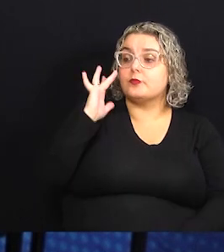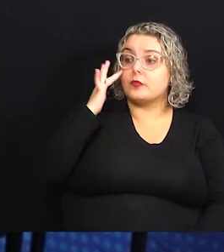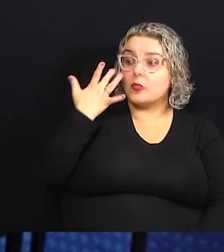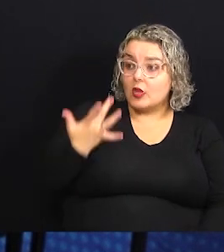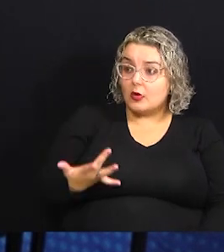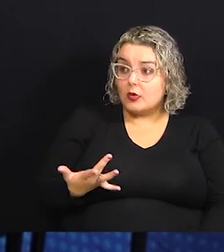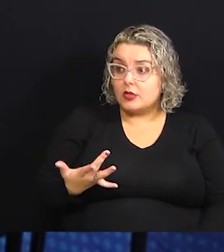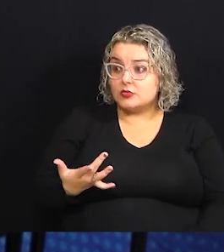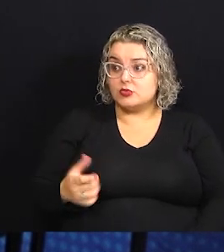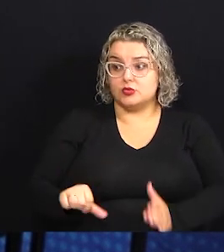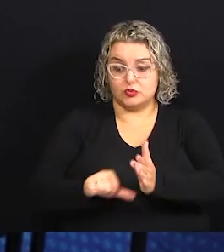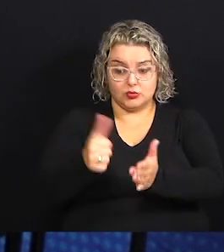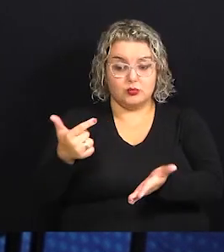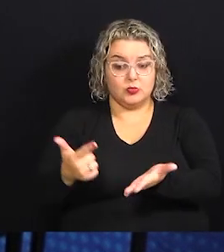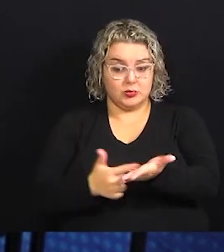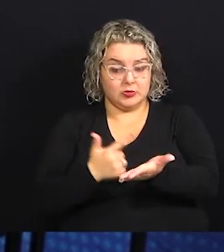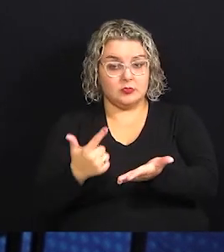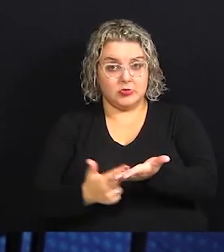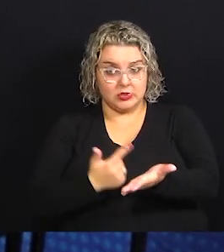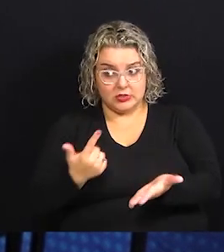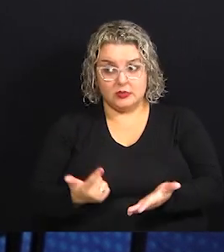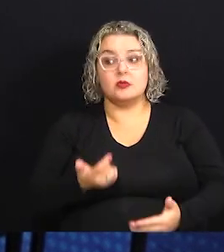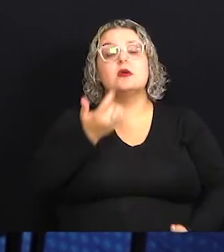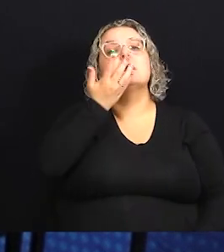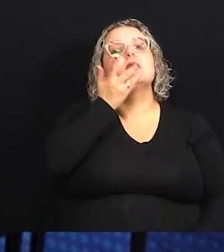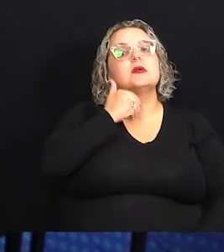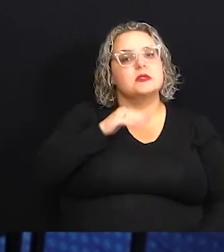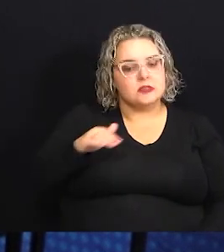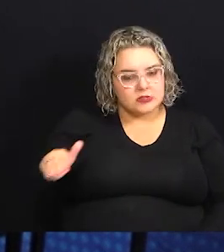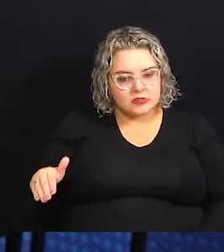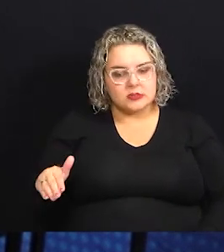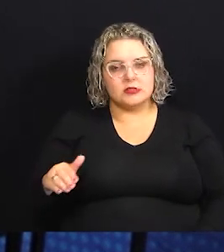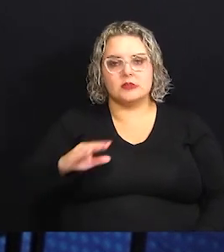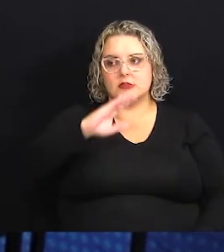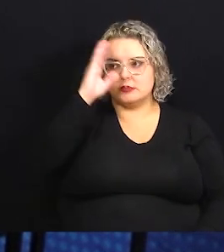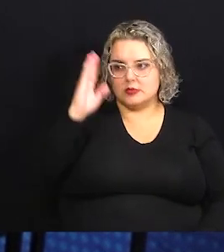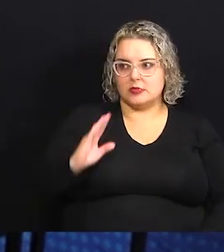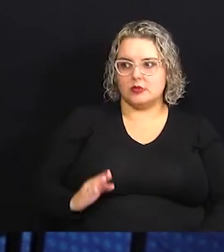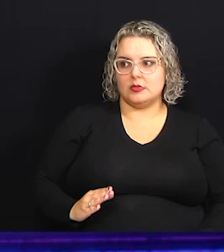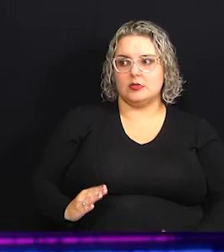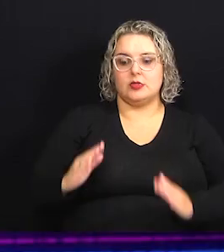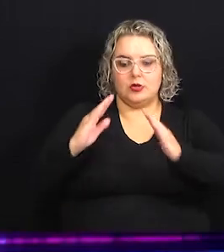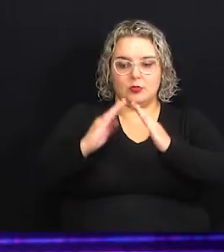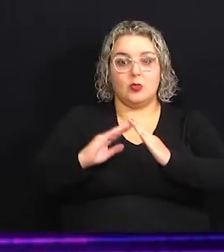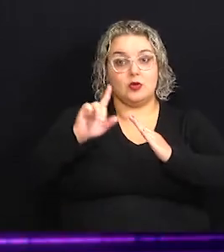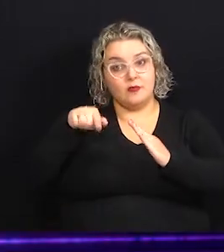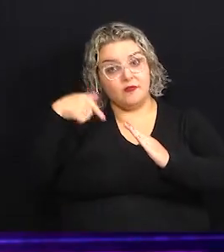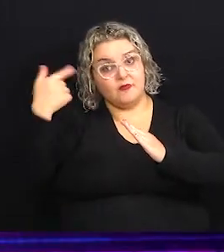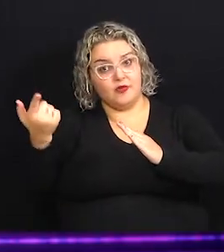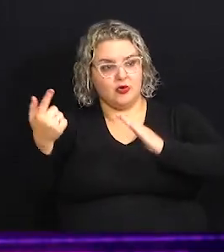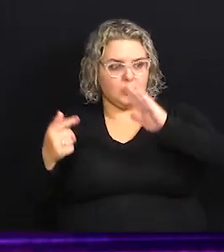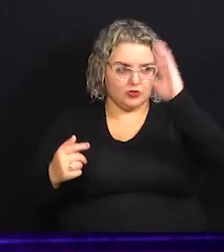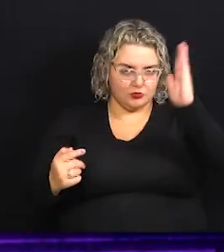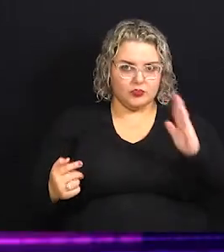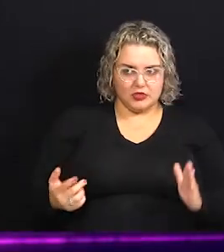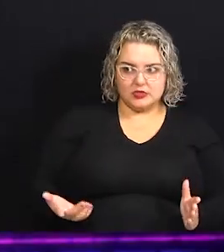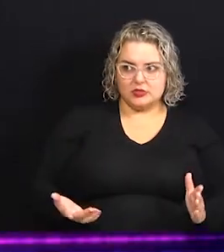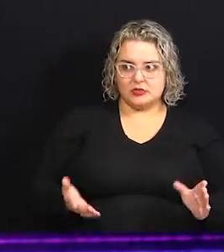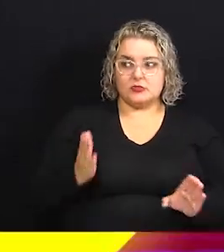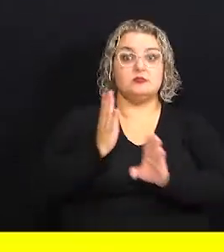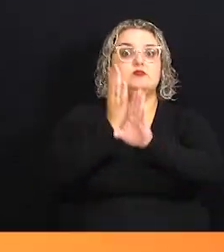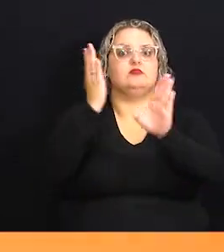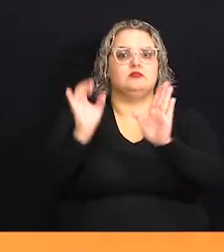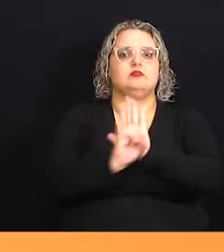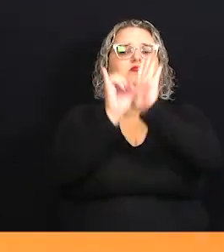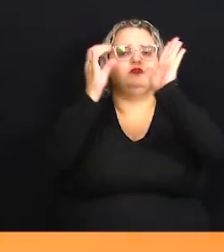que no primeiro livro, as crianças brasileiras que moram fora se identificaram pela primeira vez com uma personagem que